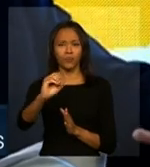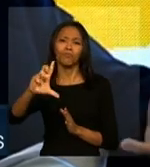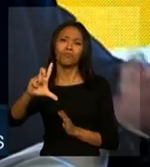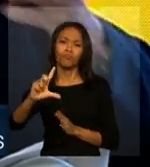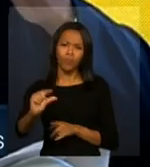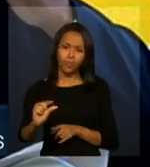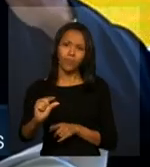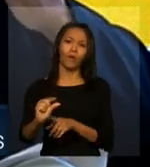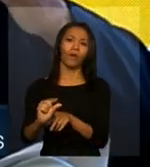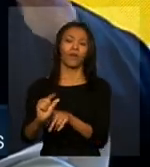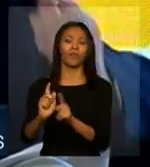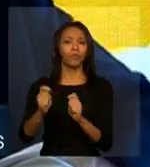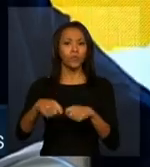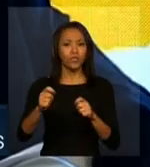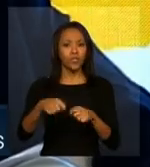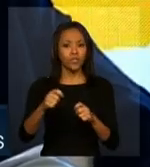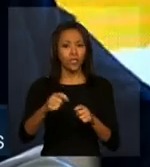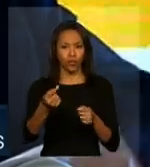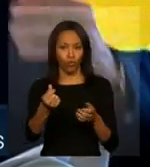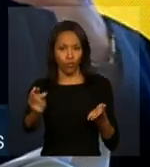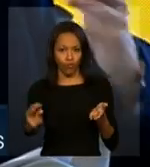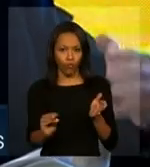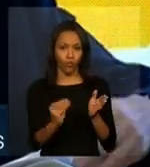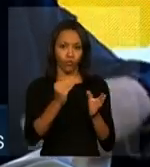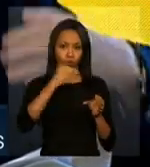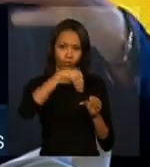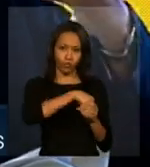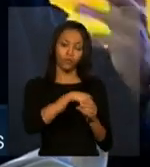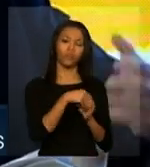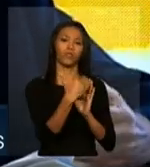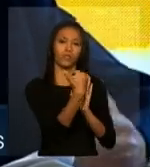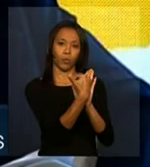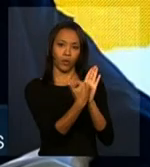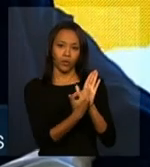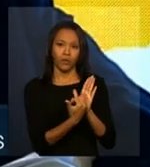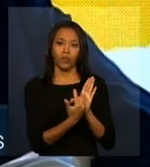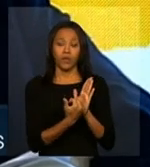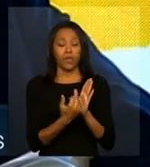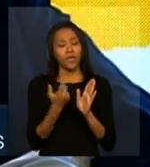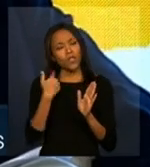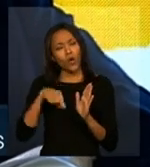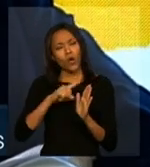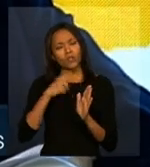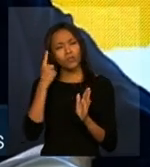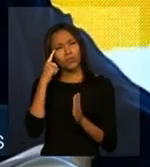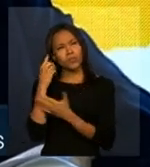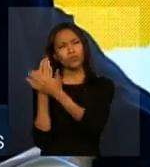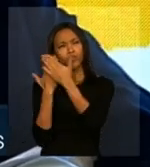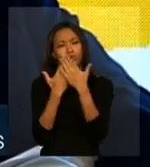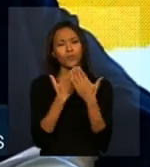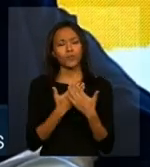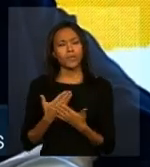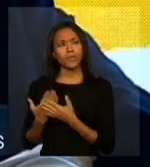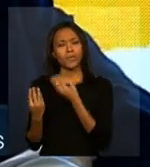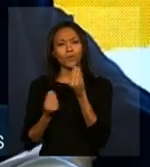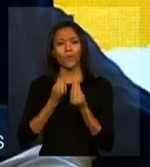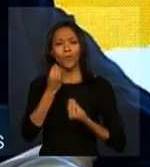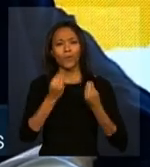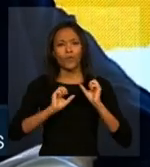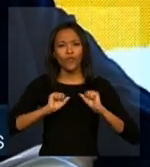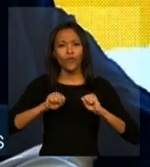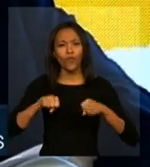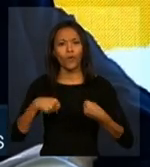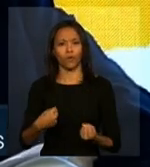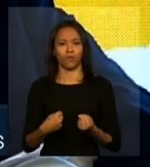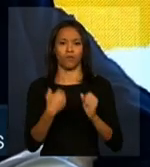de recursos para o PA naquele momento. E foram se estudando essas possibilidades de fortalecimento. Se vocês olharem